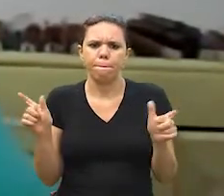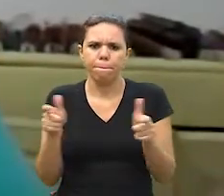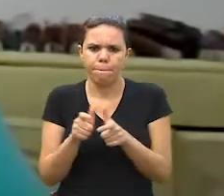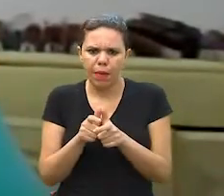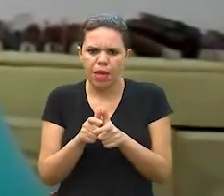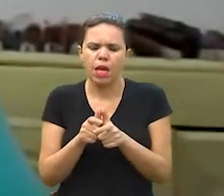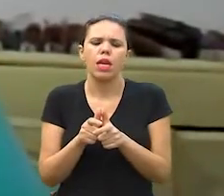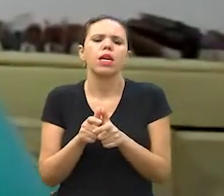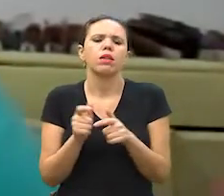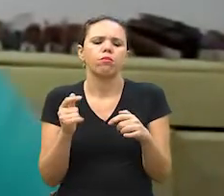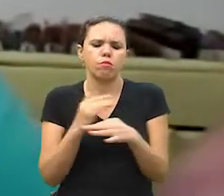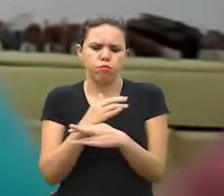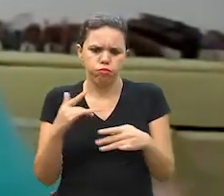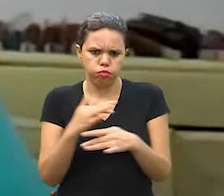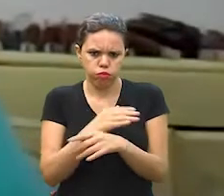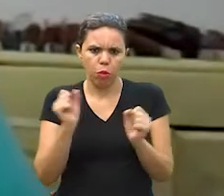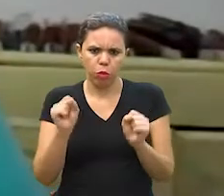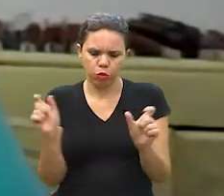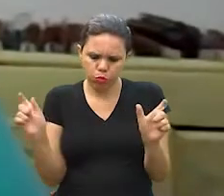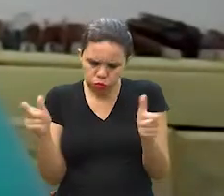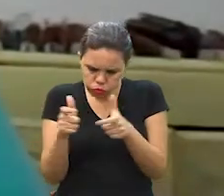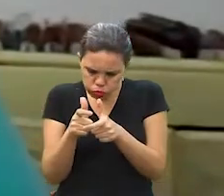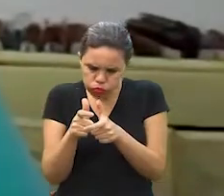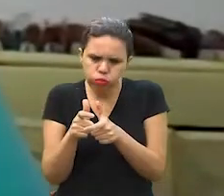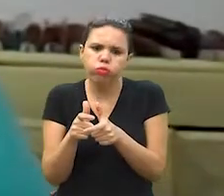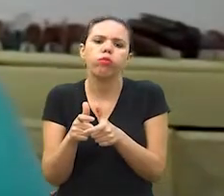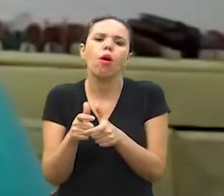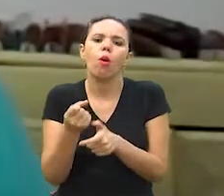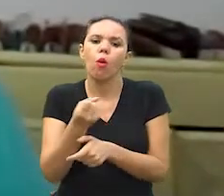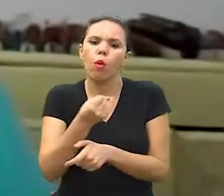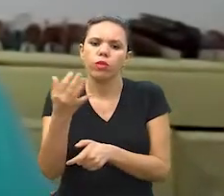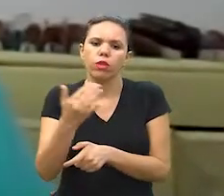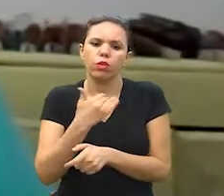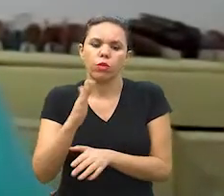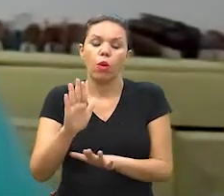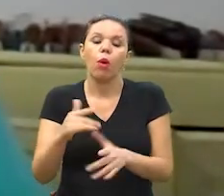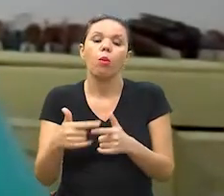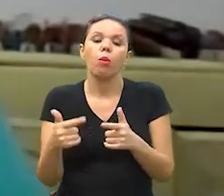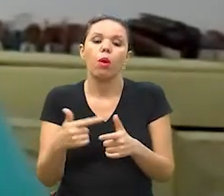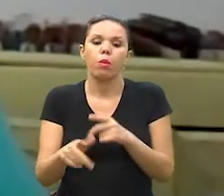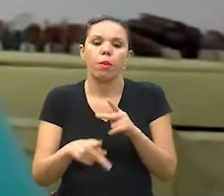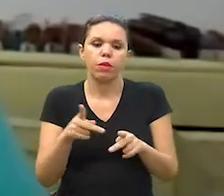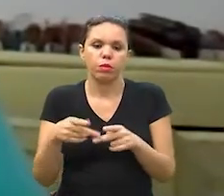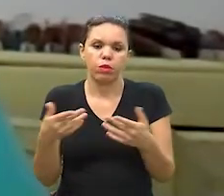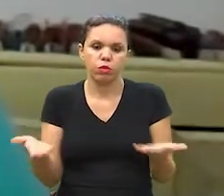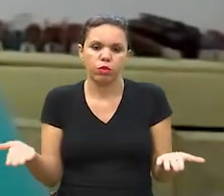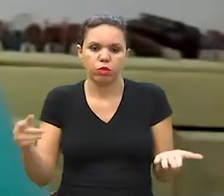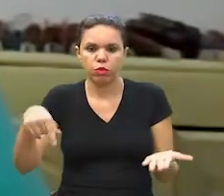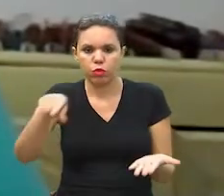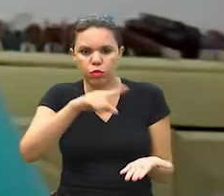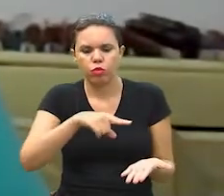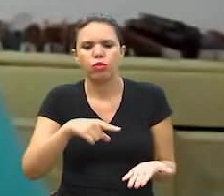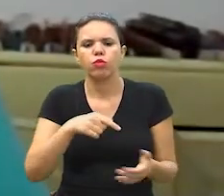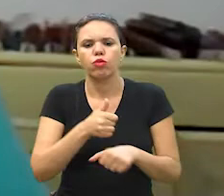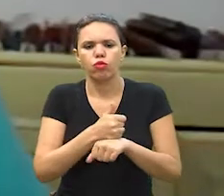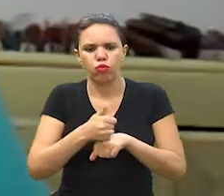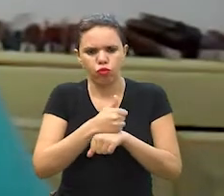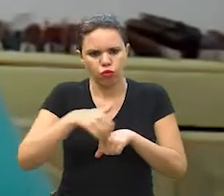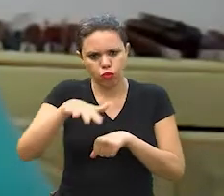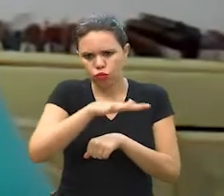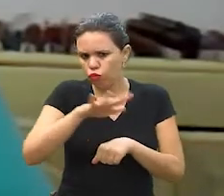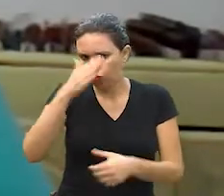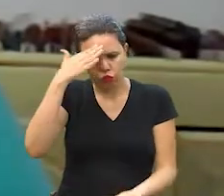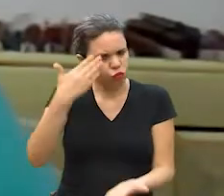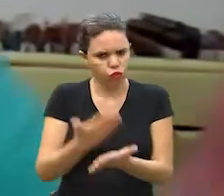menos circulação e possa baixar a curva. Qual é o problema? É as pessoas, determinados segmentos, que